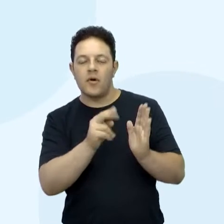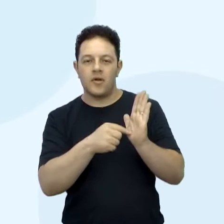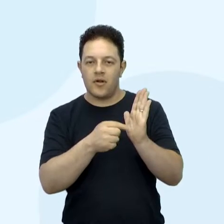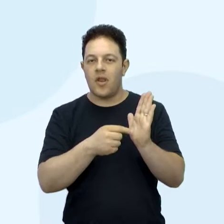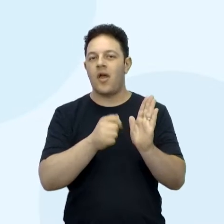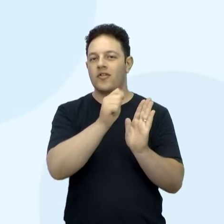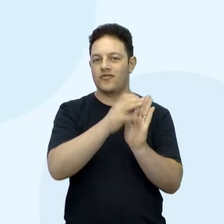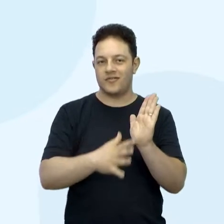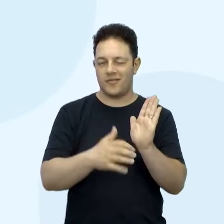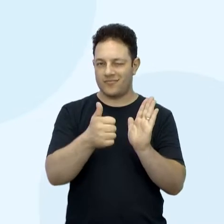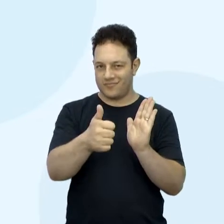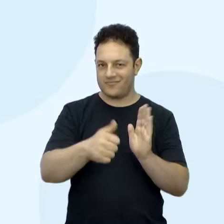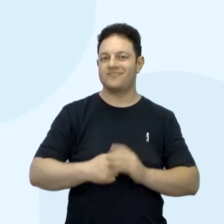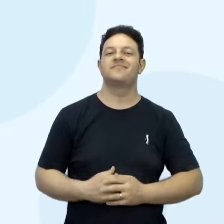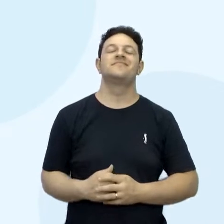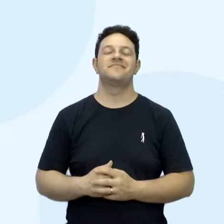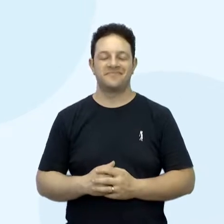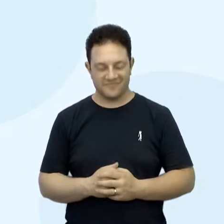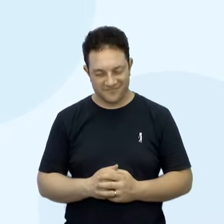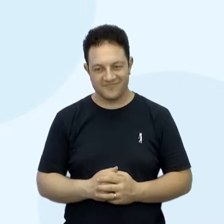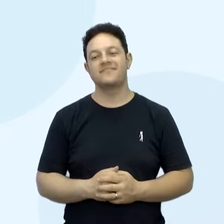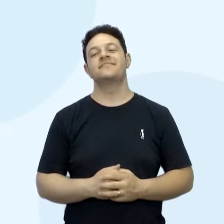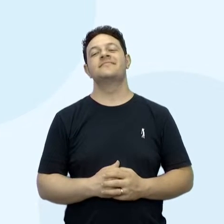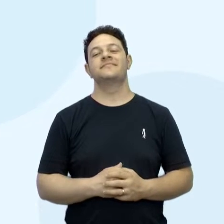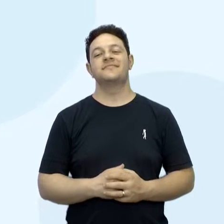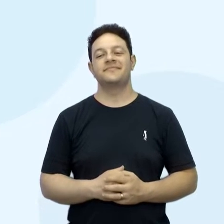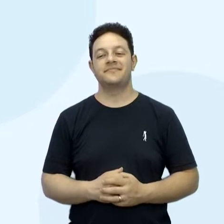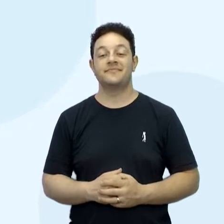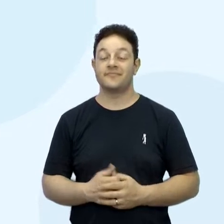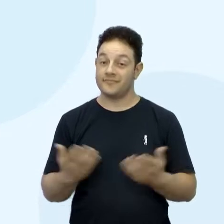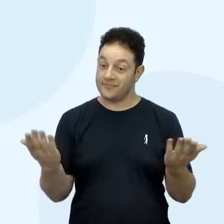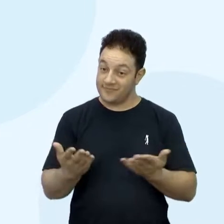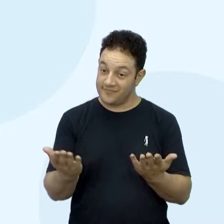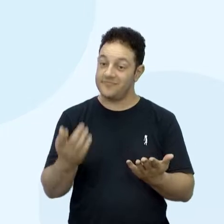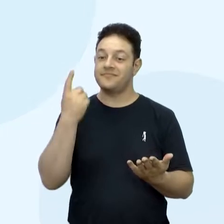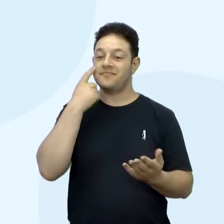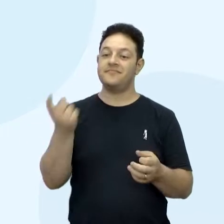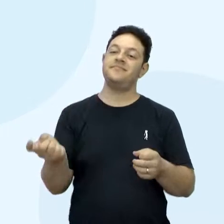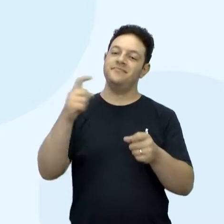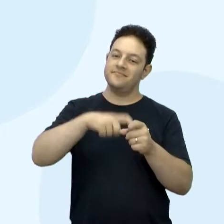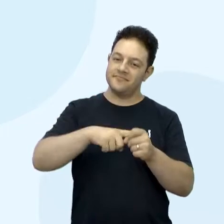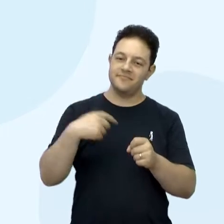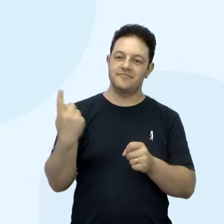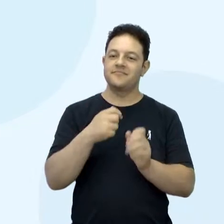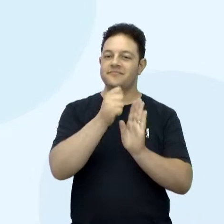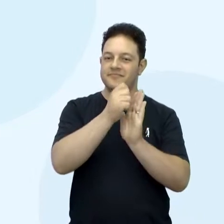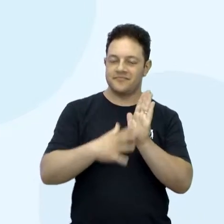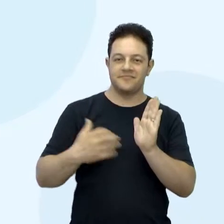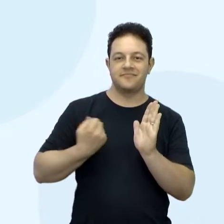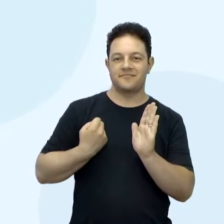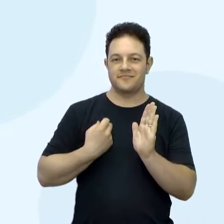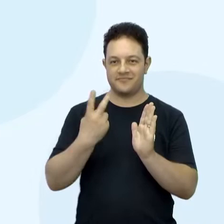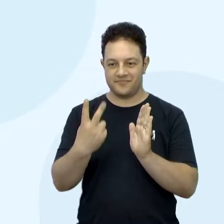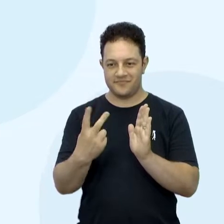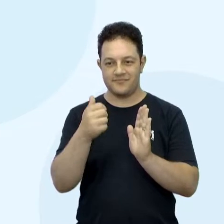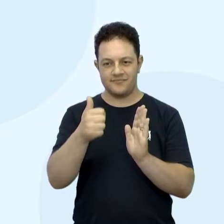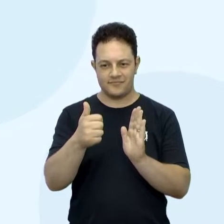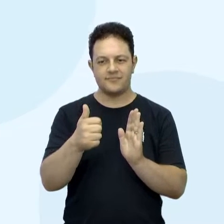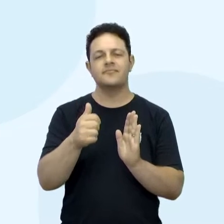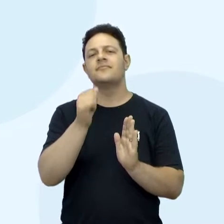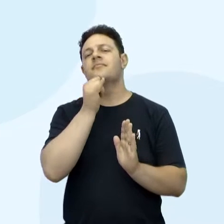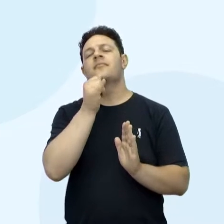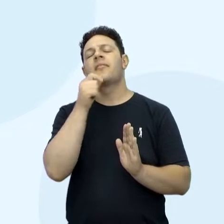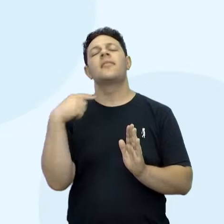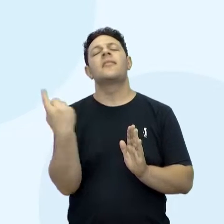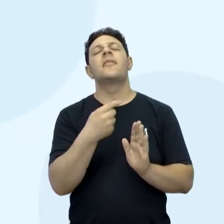atividades propostas, beleza? Então, hora de retomar aí a nossa atividade 2. No que